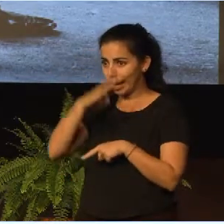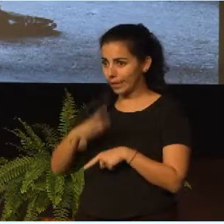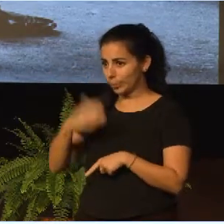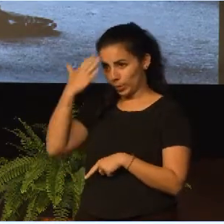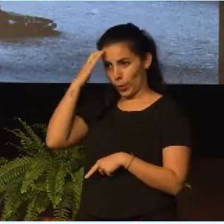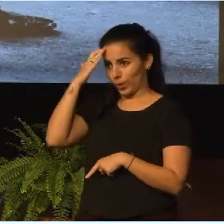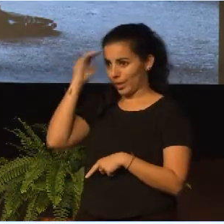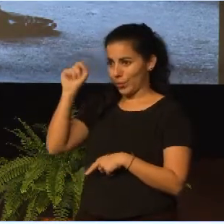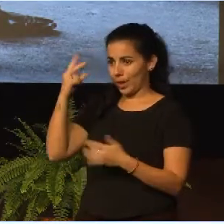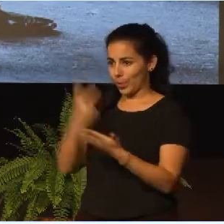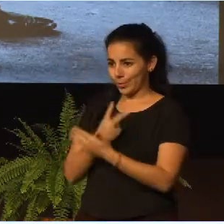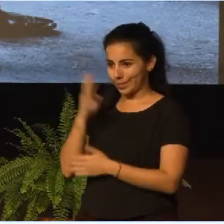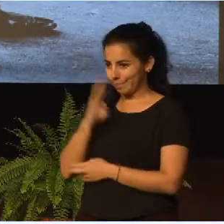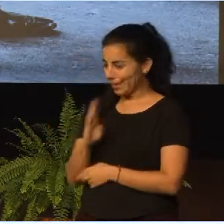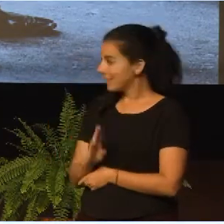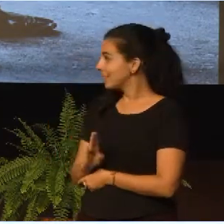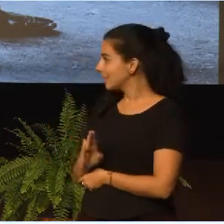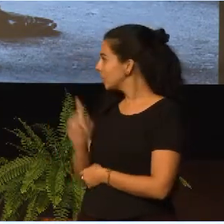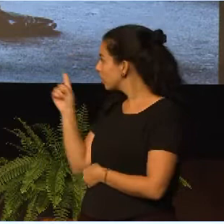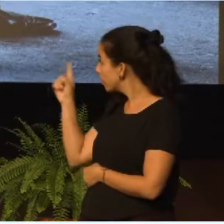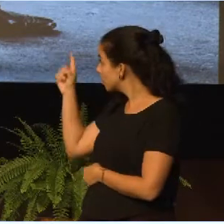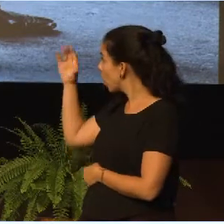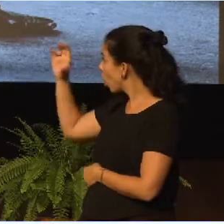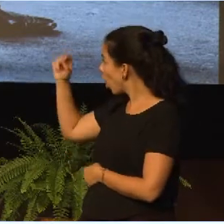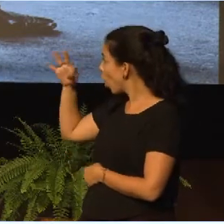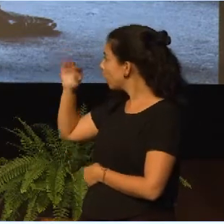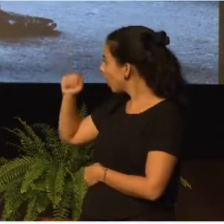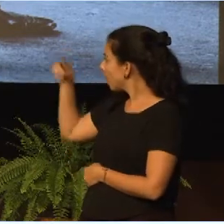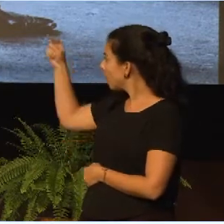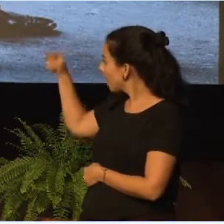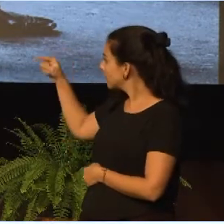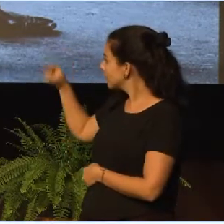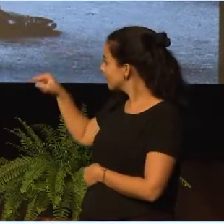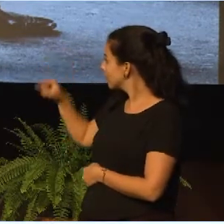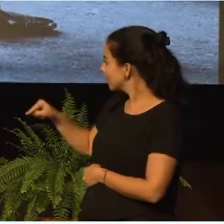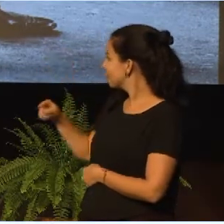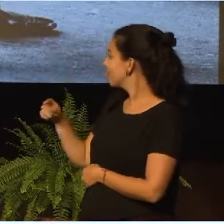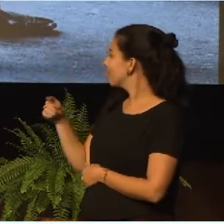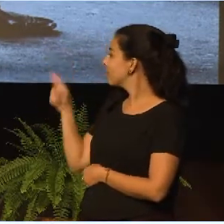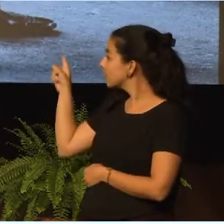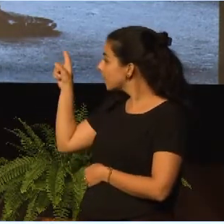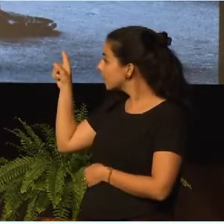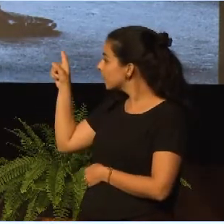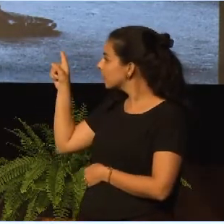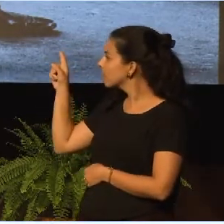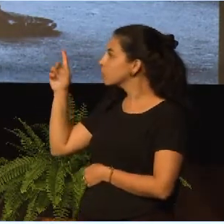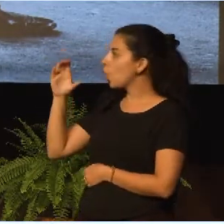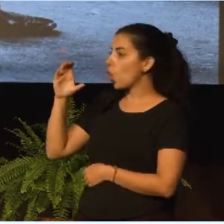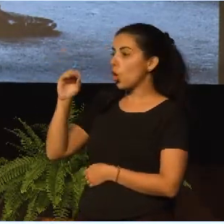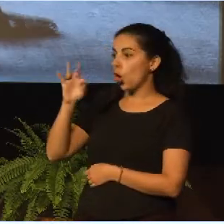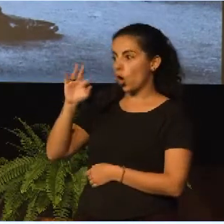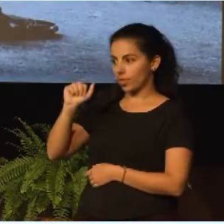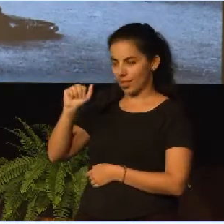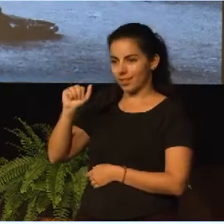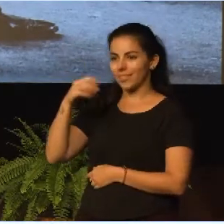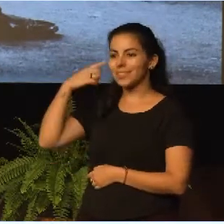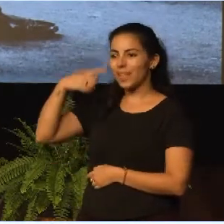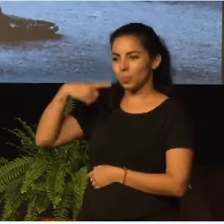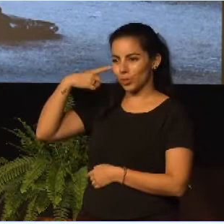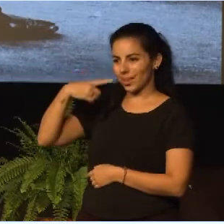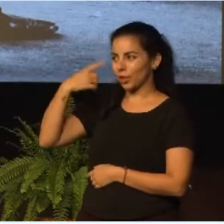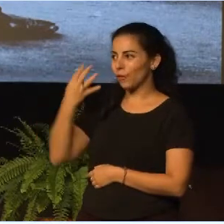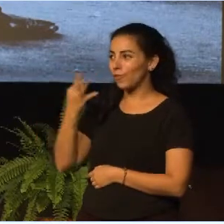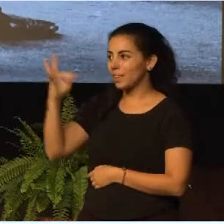é a cota para exercício de atividade parlamentar. Quando a gente começou lá atrás, eu também não sabia, então não é um problema. Isso aqui é o chamado cotão dos deputados federais, que eles